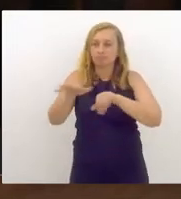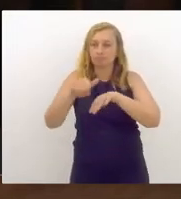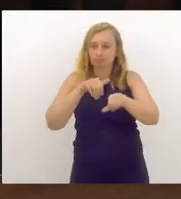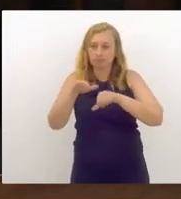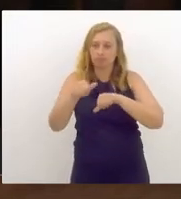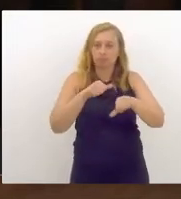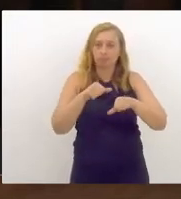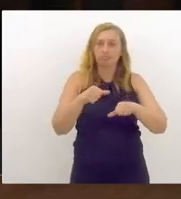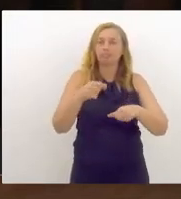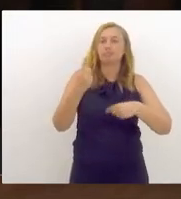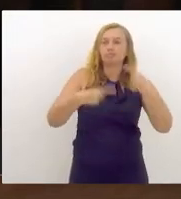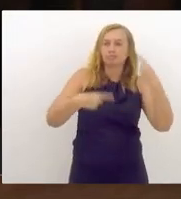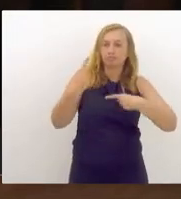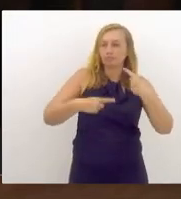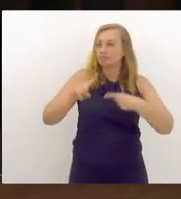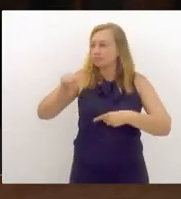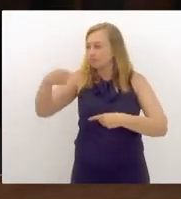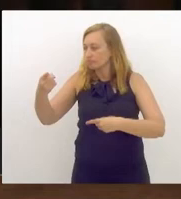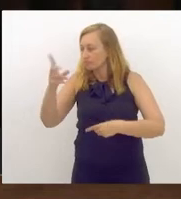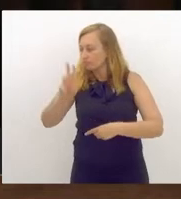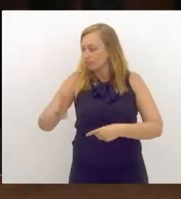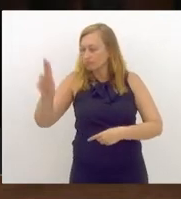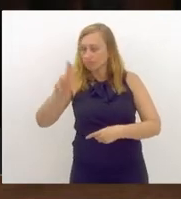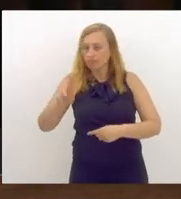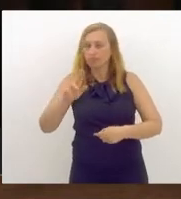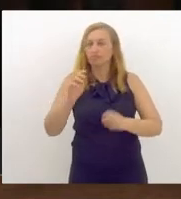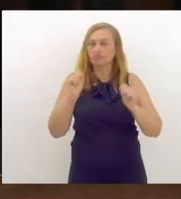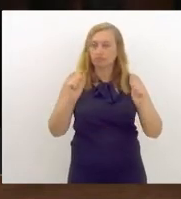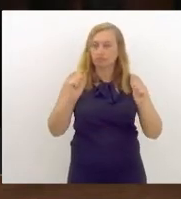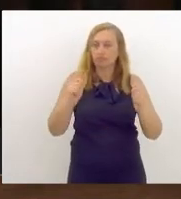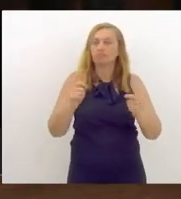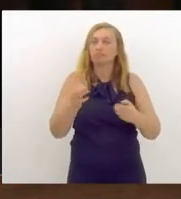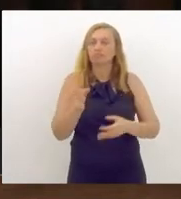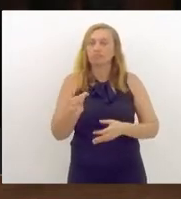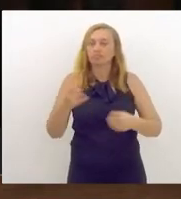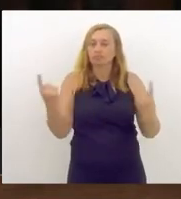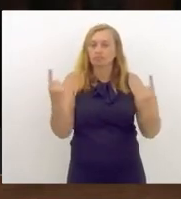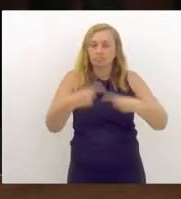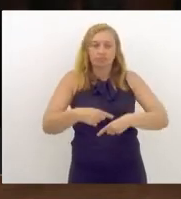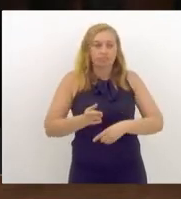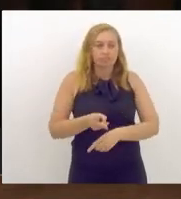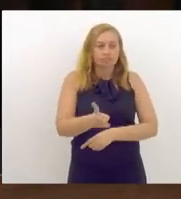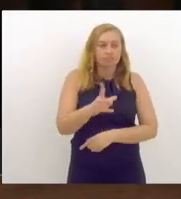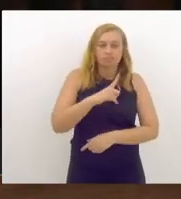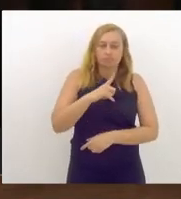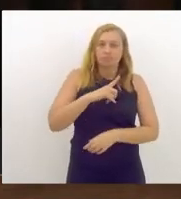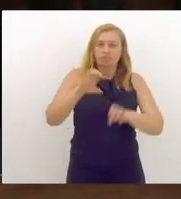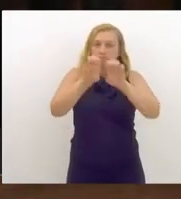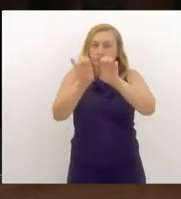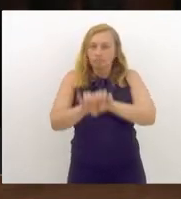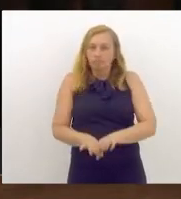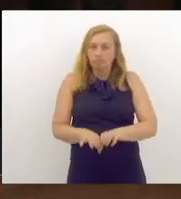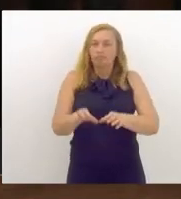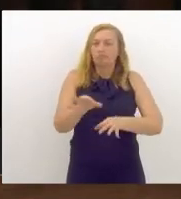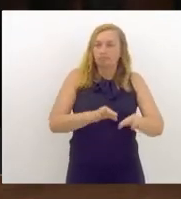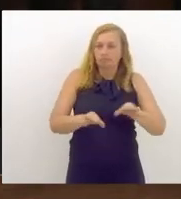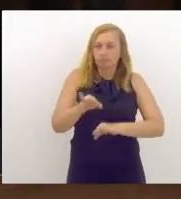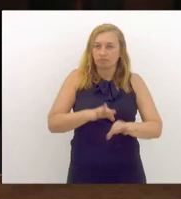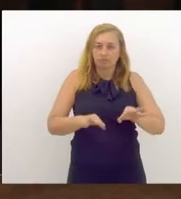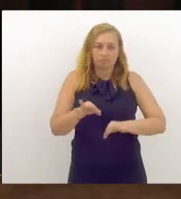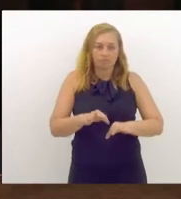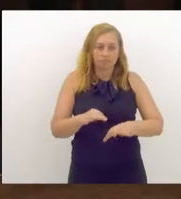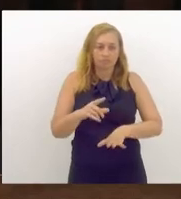chamar pares de outras universidades e espero que claro que os desafios sempre se faz estruturar um projeto desse a gente